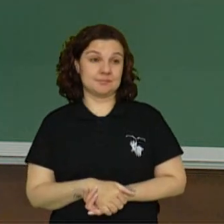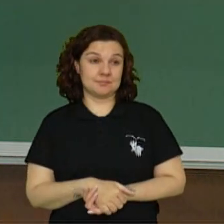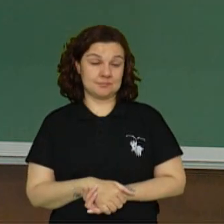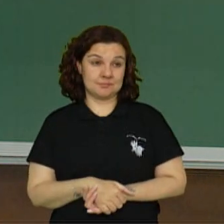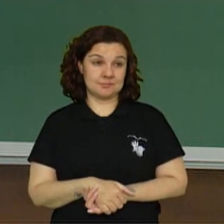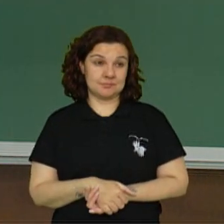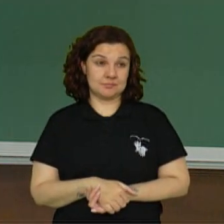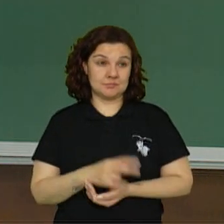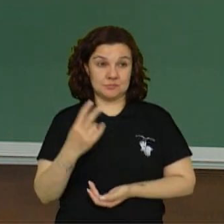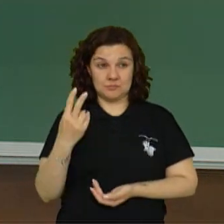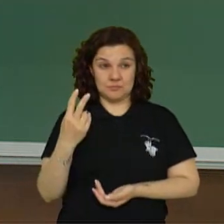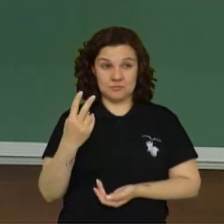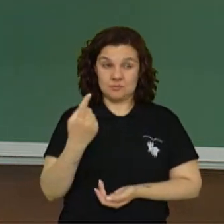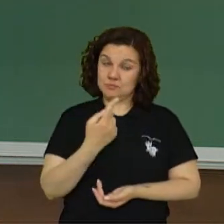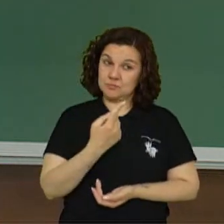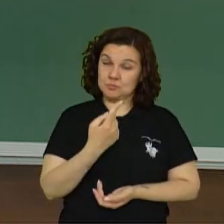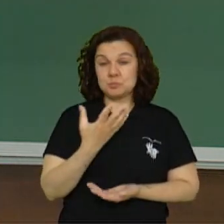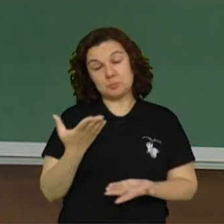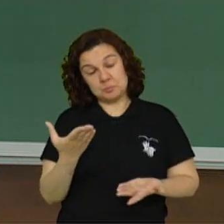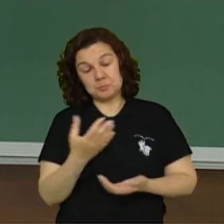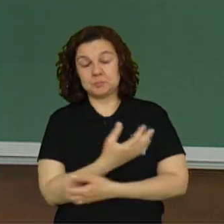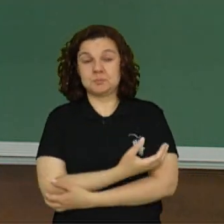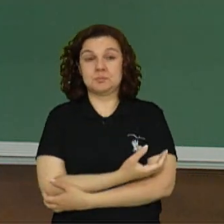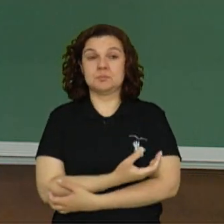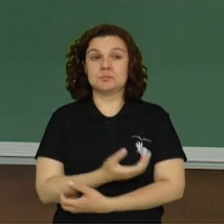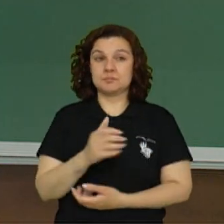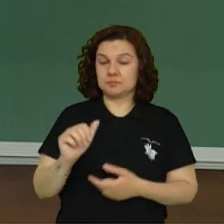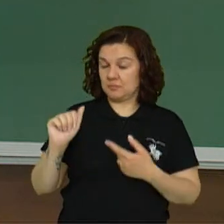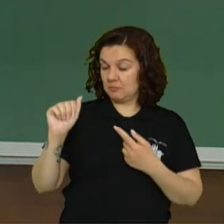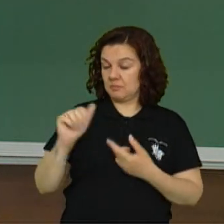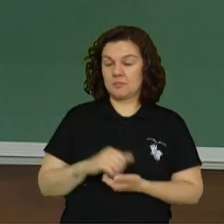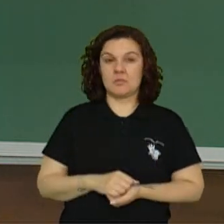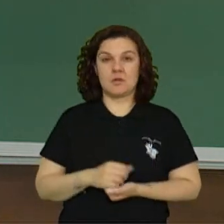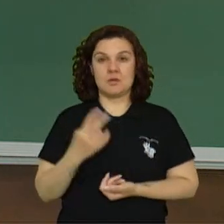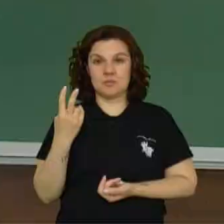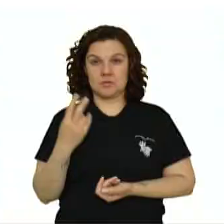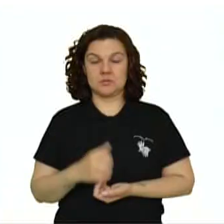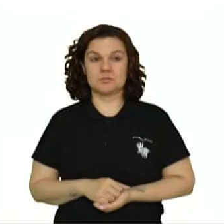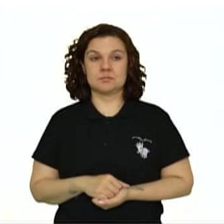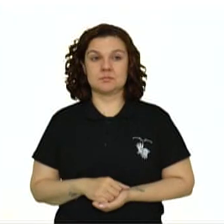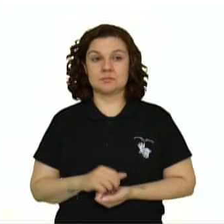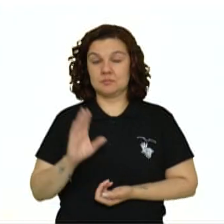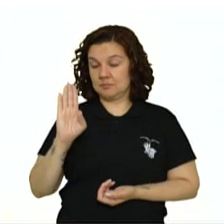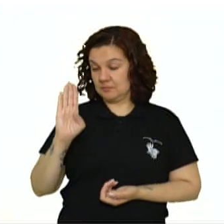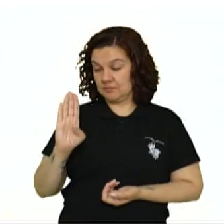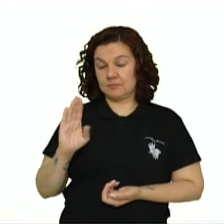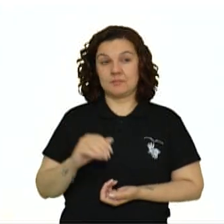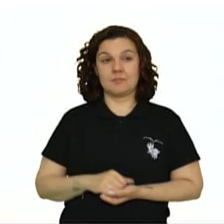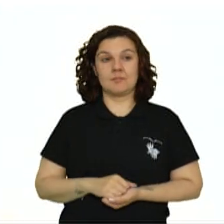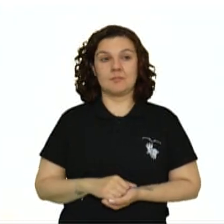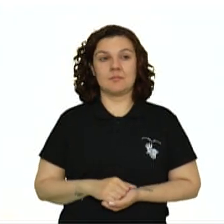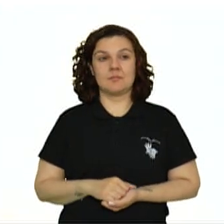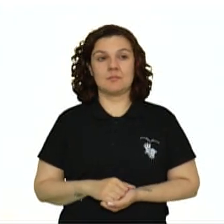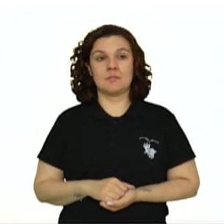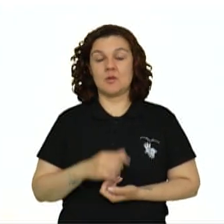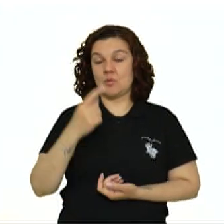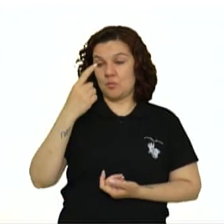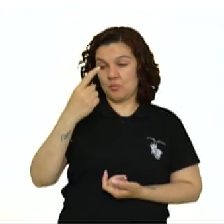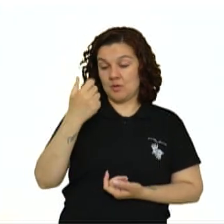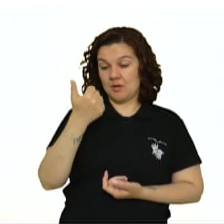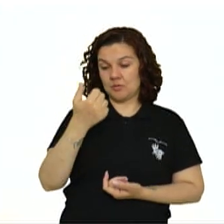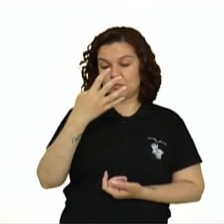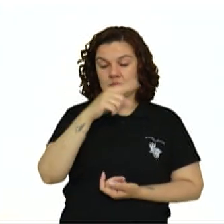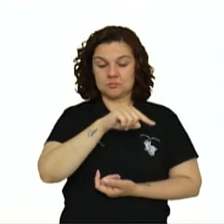só 2 dá, se precisa de uma só. Letra A, 2, a razão. Letra B,